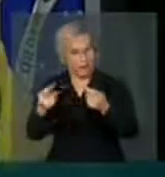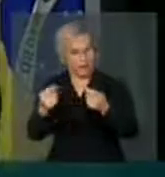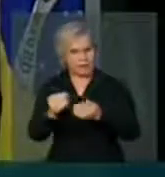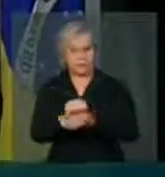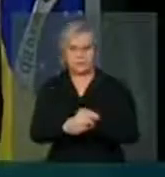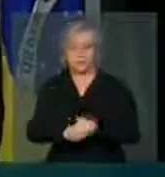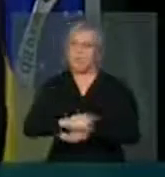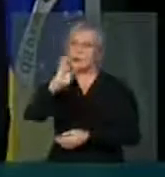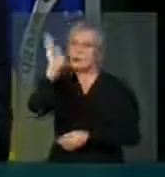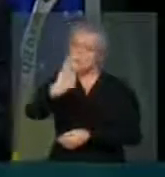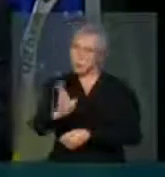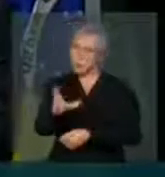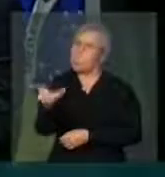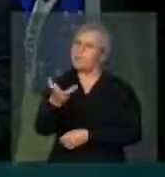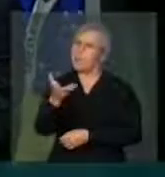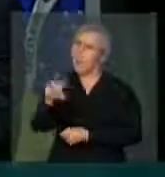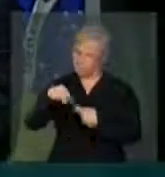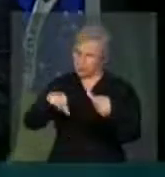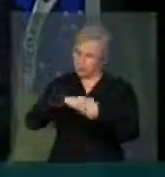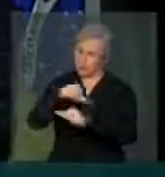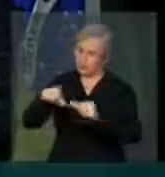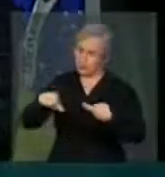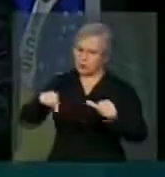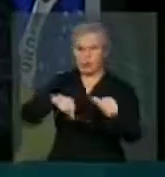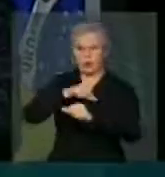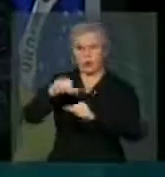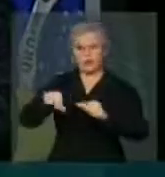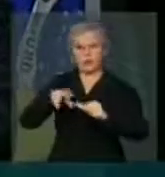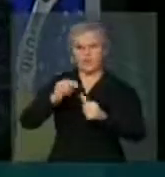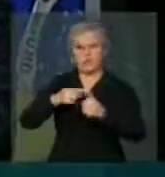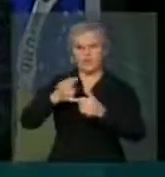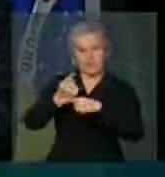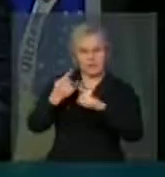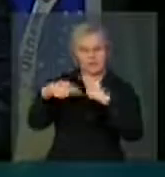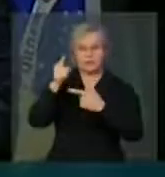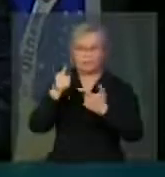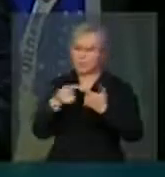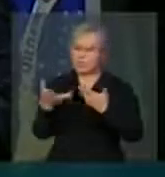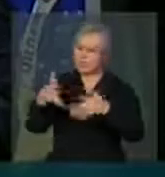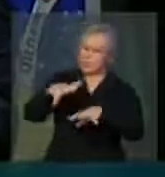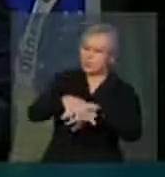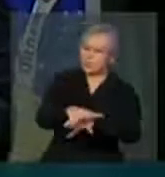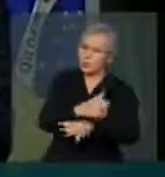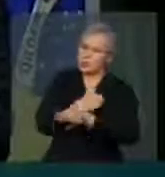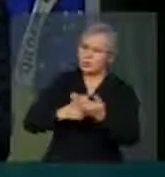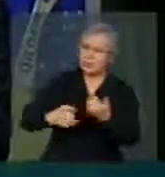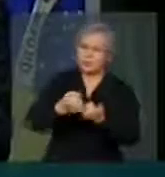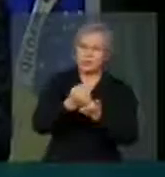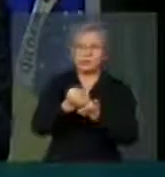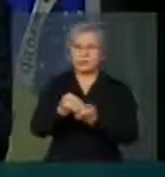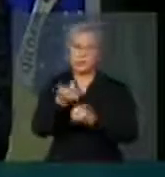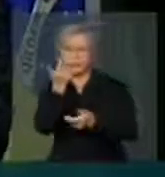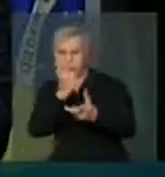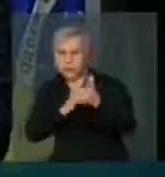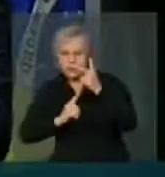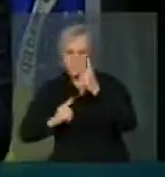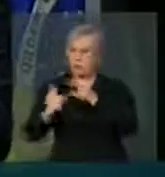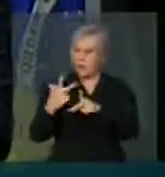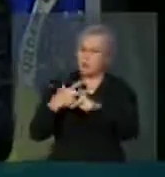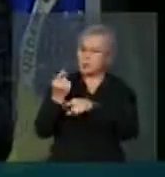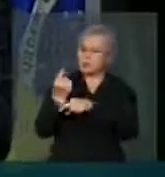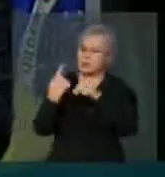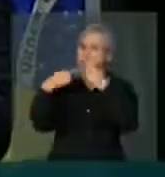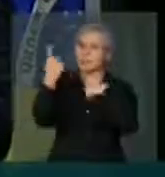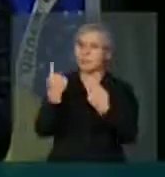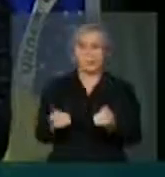o Brasil quer mudar para crescer, incluir, pacificar, mudar para conquistar o desenvolvimento